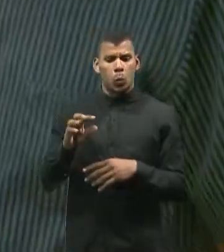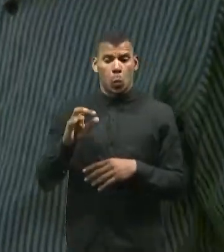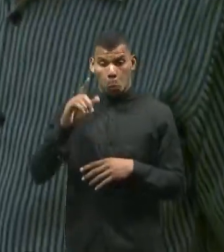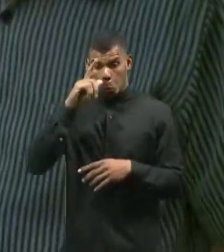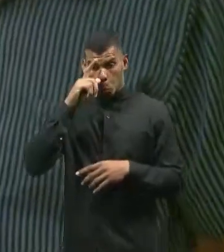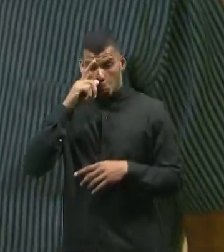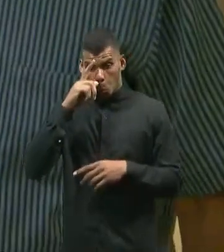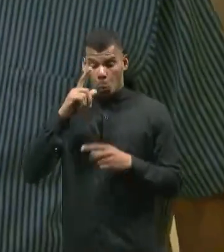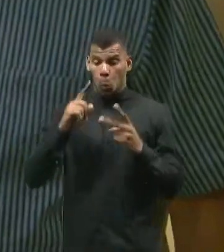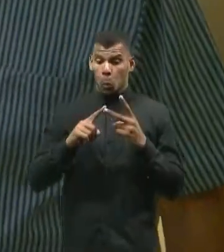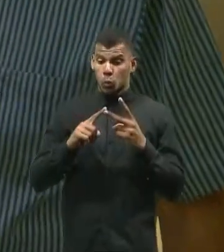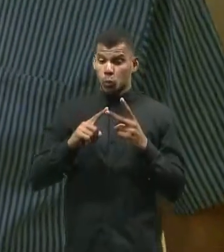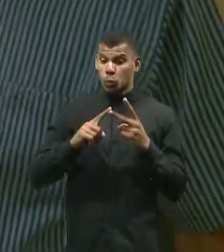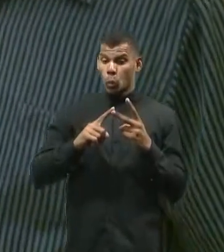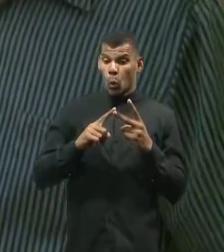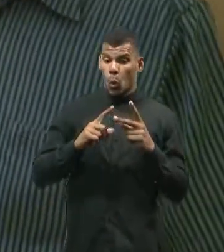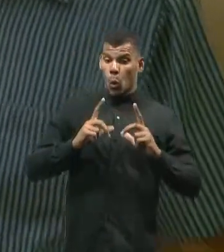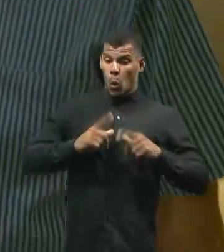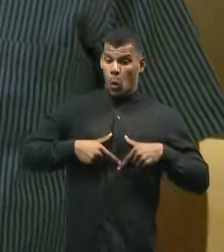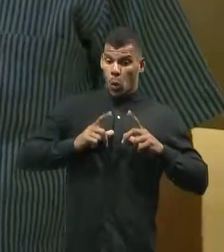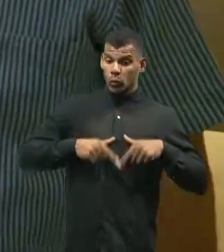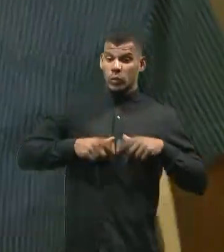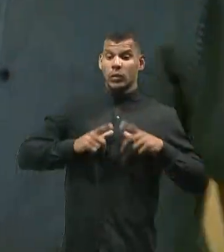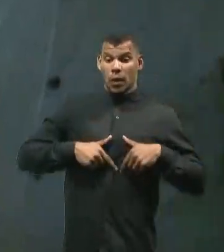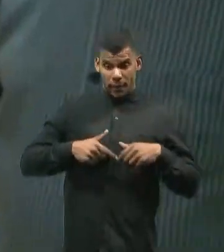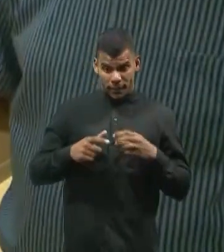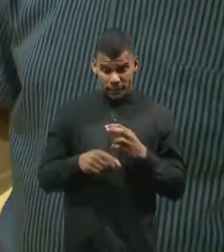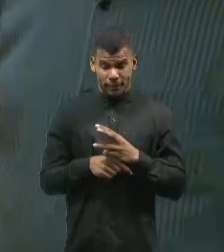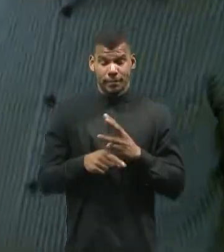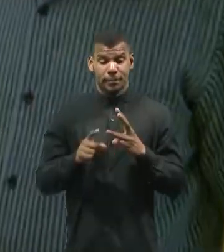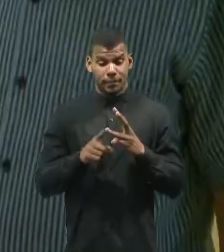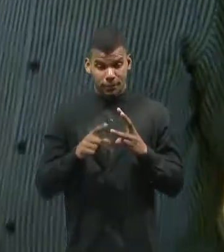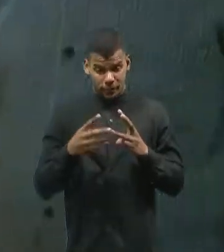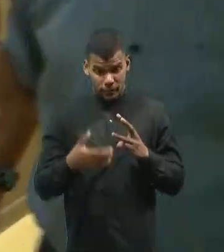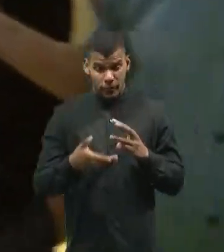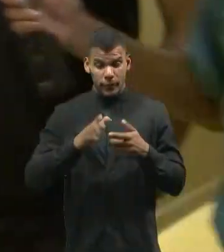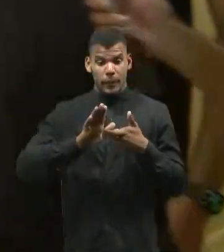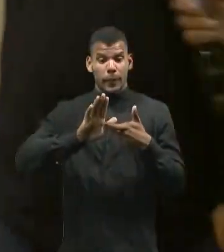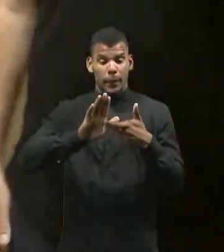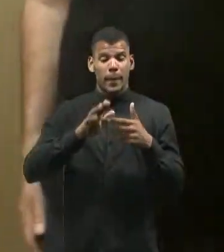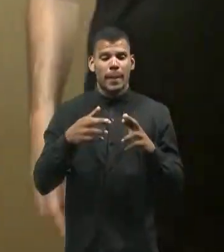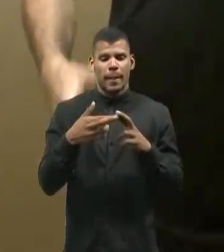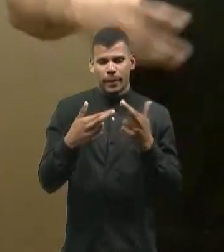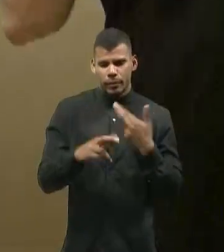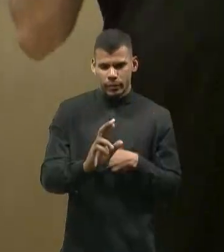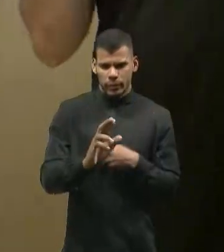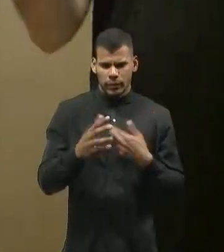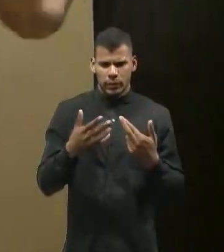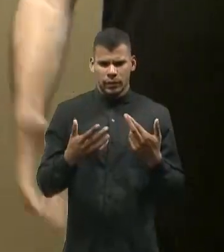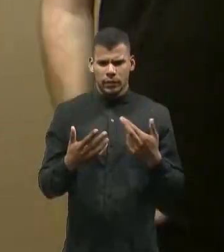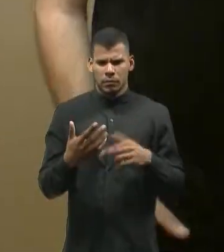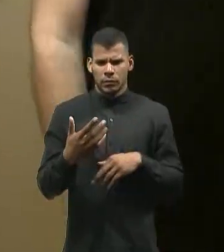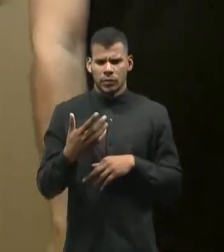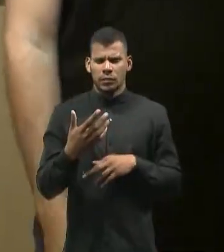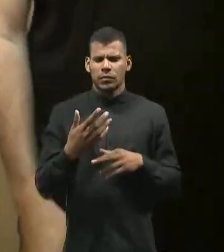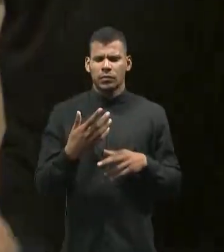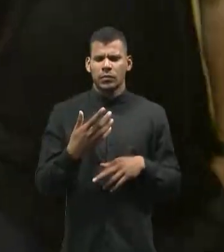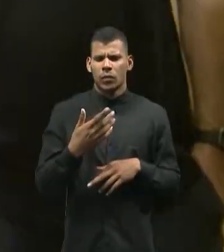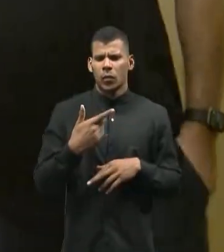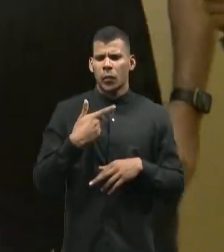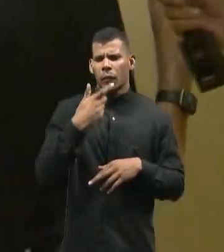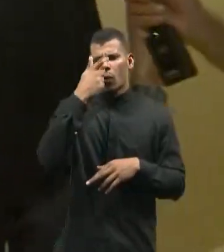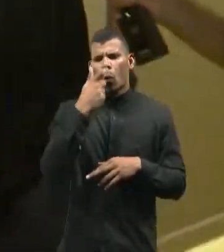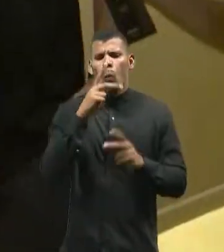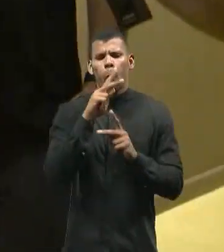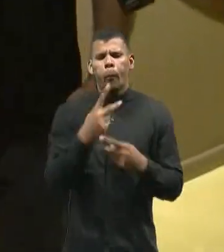Índia, passando por Israel, né, mostrando um pouco desse processo de religiões, da autoafirmação do homem, né,